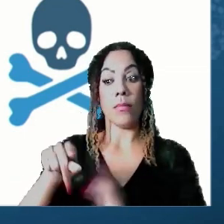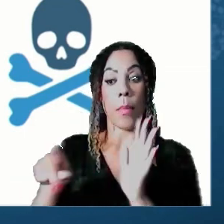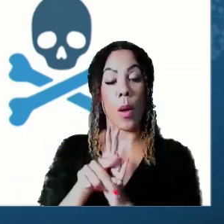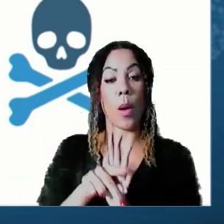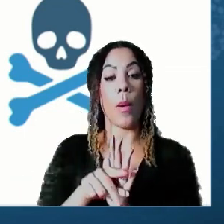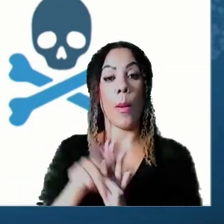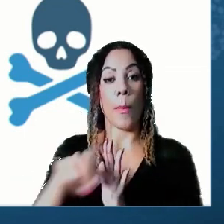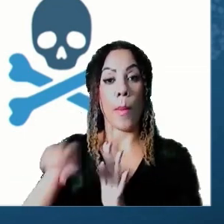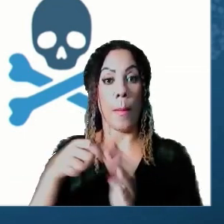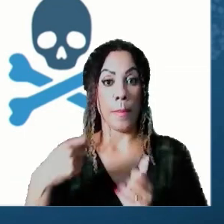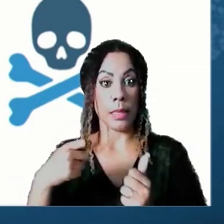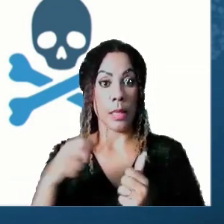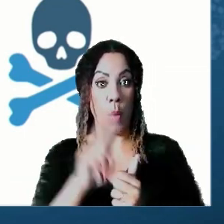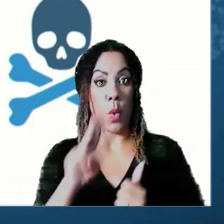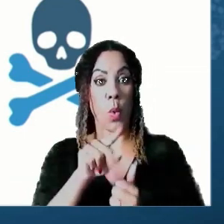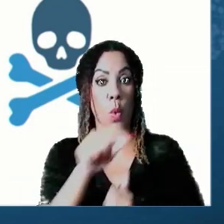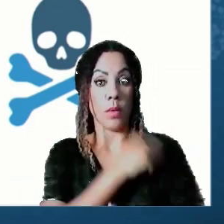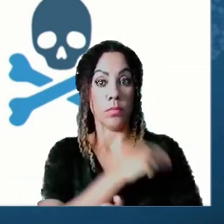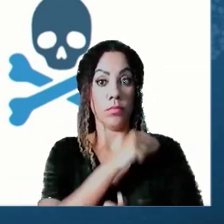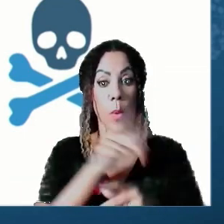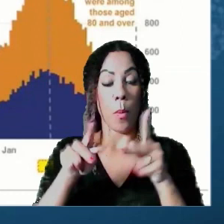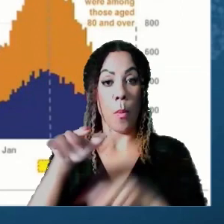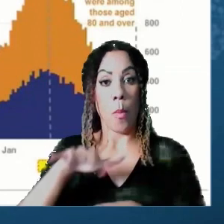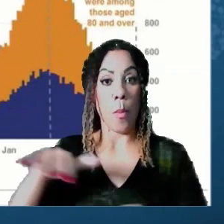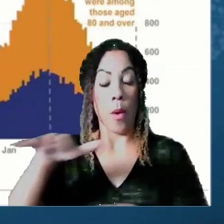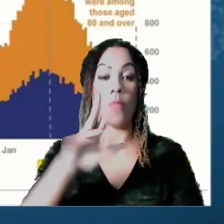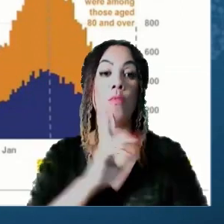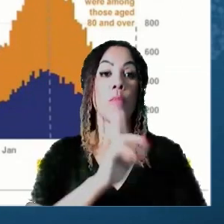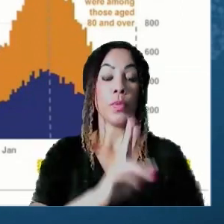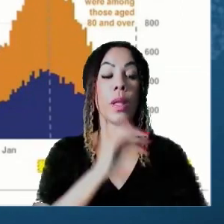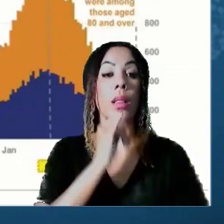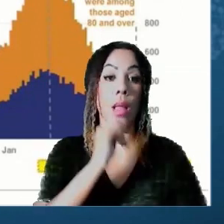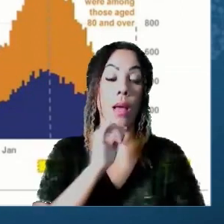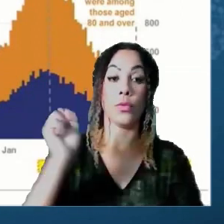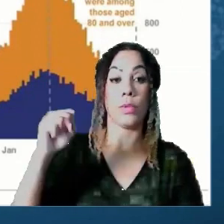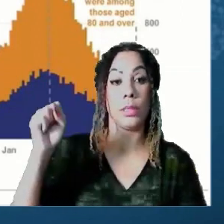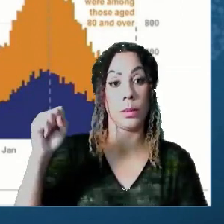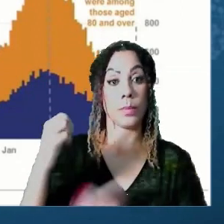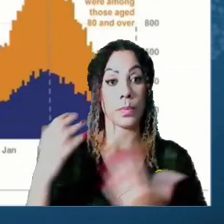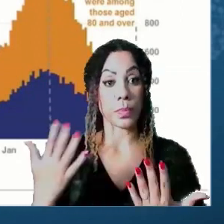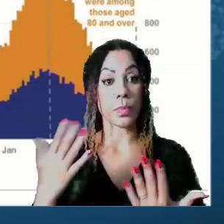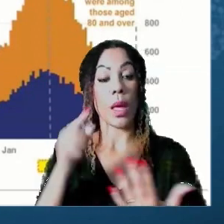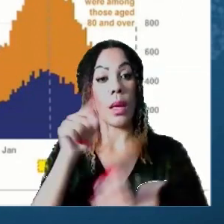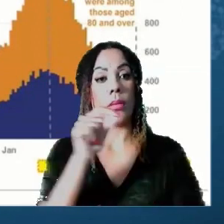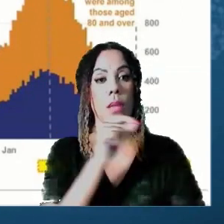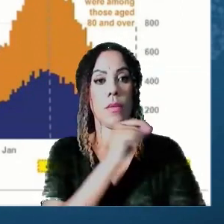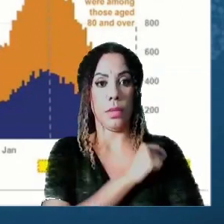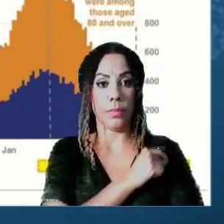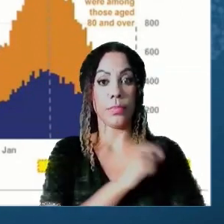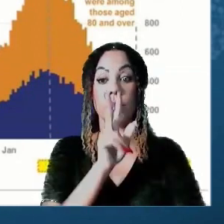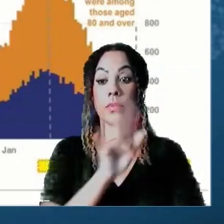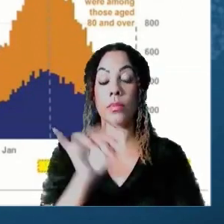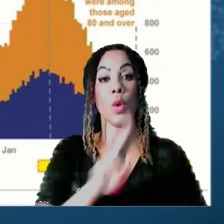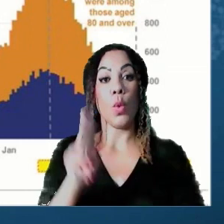utilizada e deveríamos utilizá-la na vacinação da população? A resposta do teste clínico foi sim. Então, quando essa vacina for utilizada